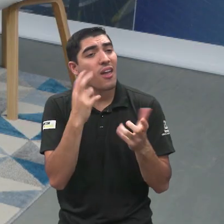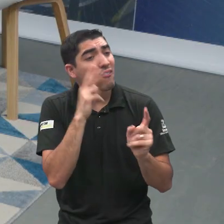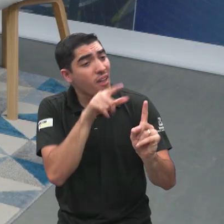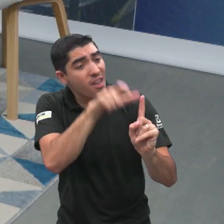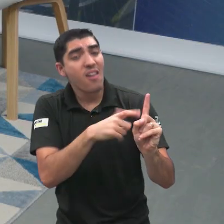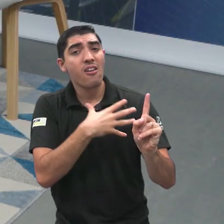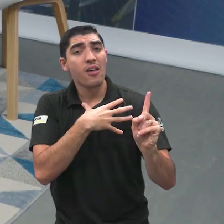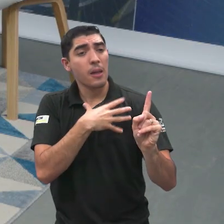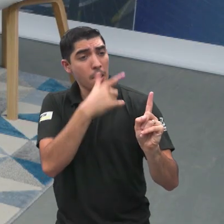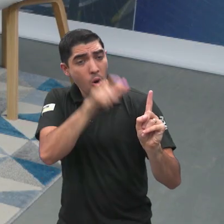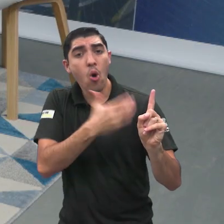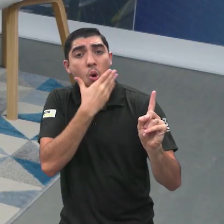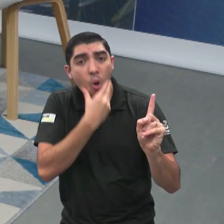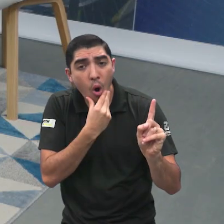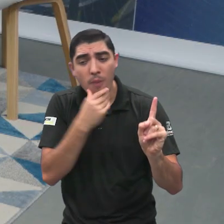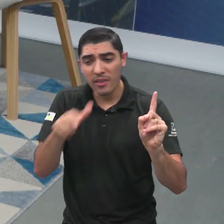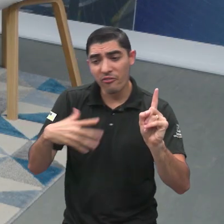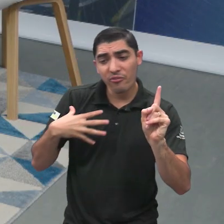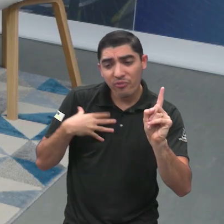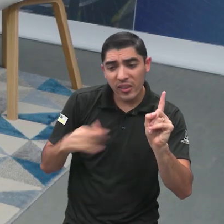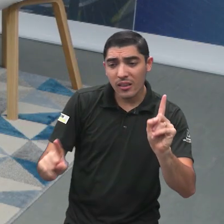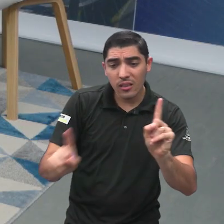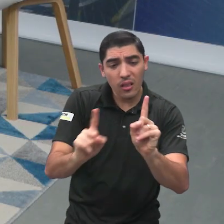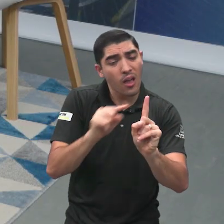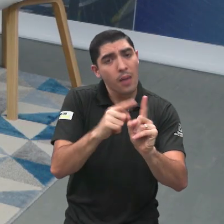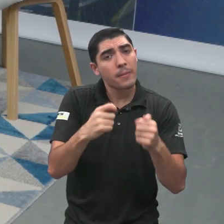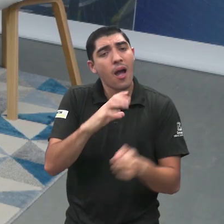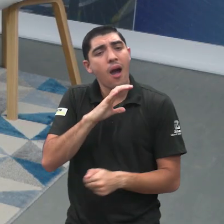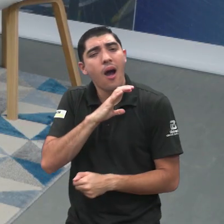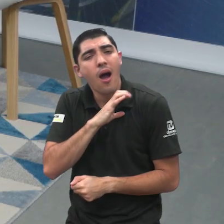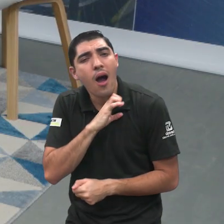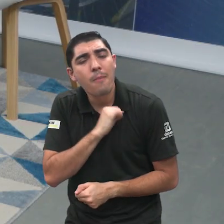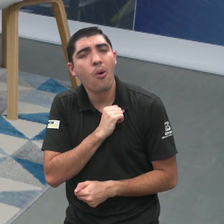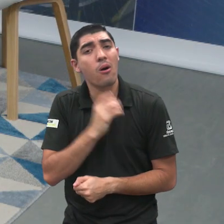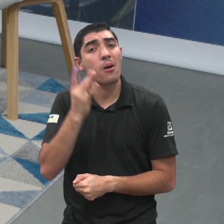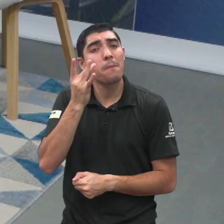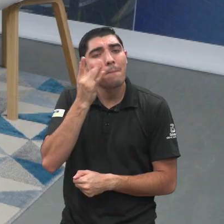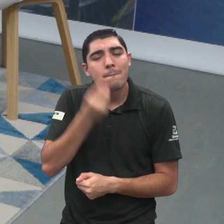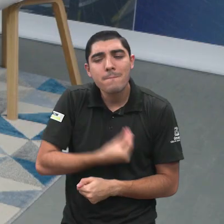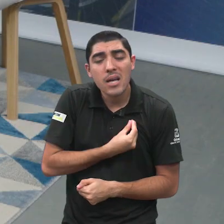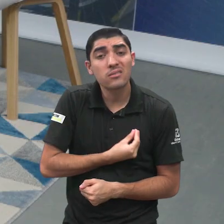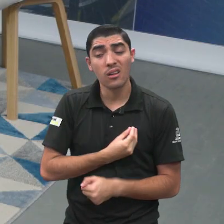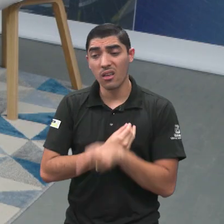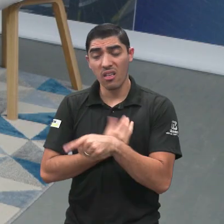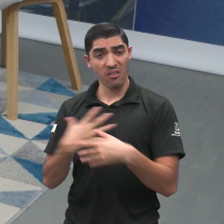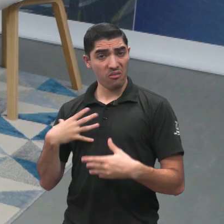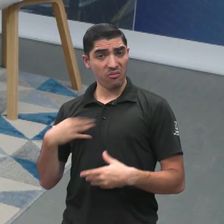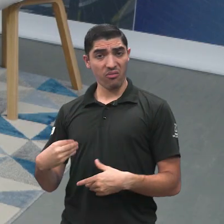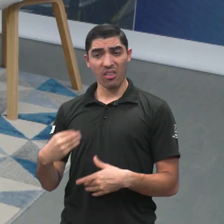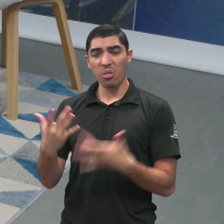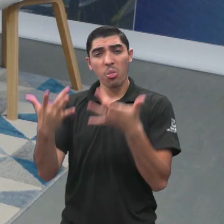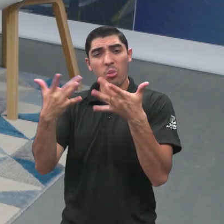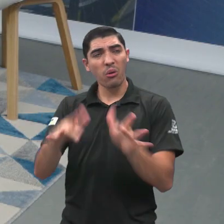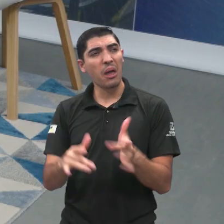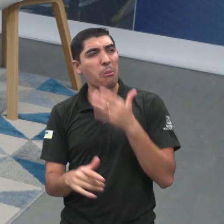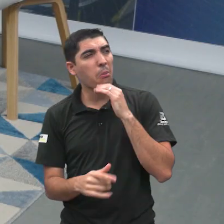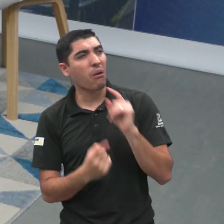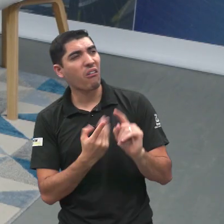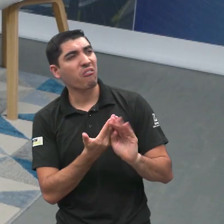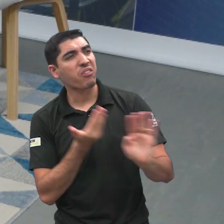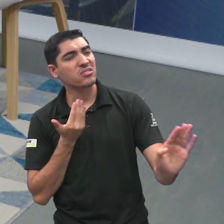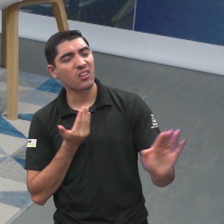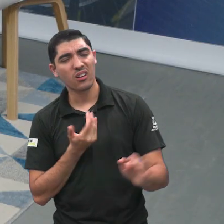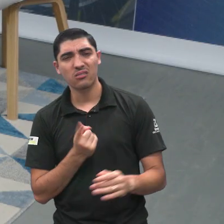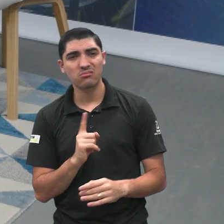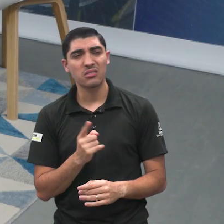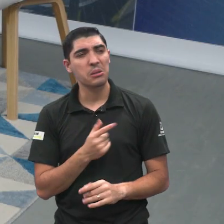porque nenhum filho gostaria, né, de ter um pai que viesse, porque ele pode ser preso, sabe, assim,